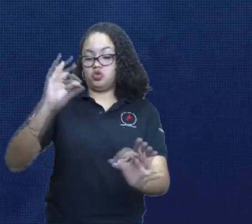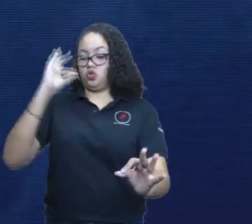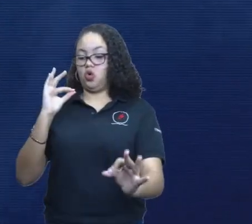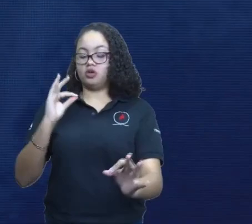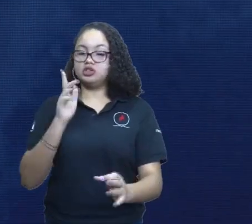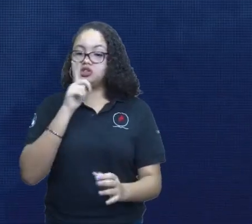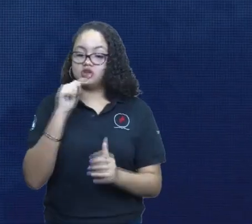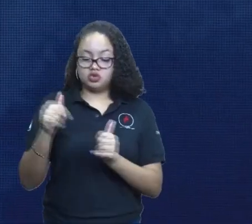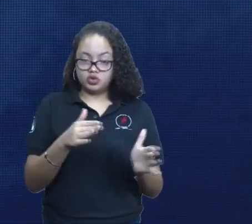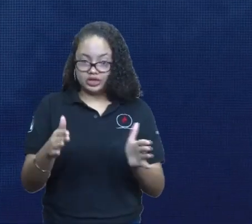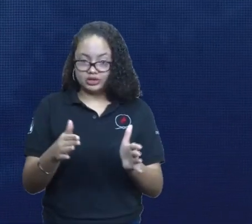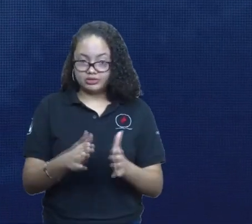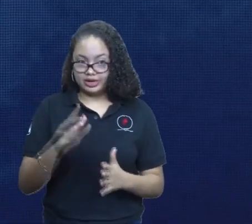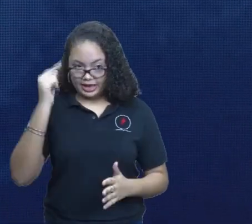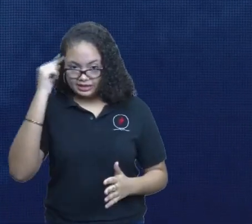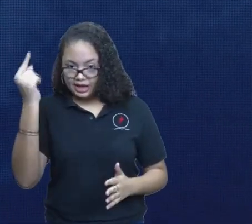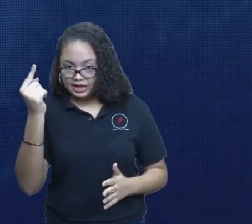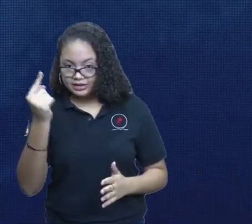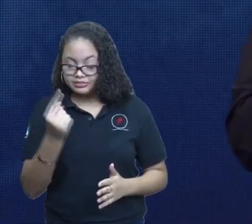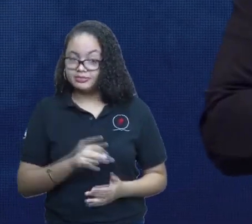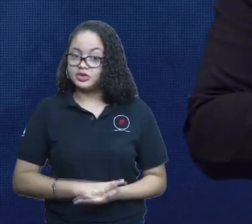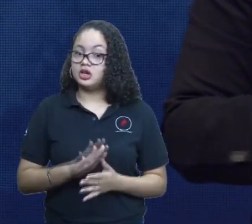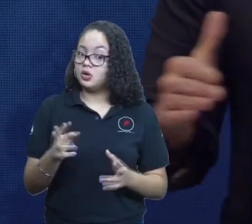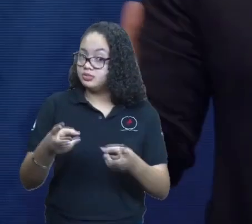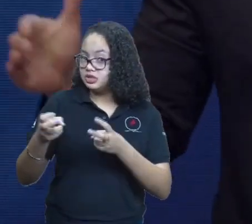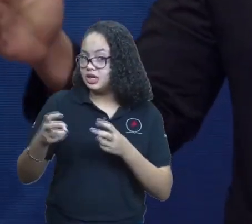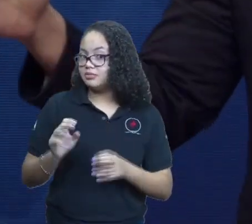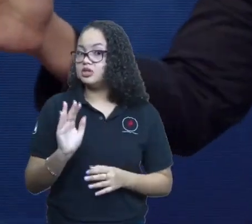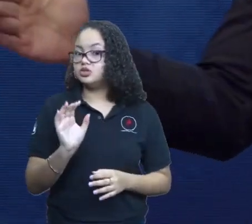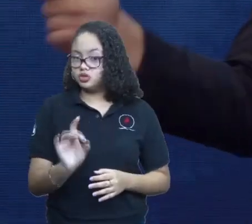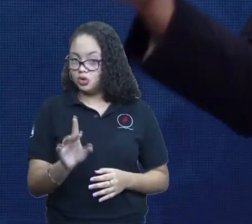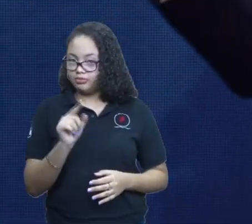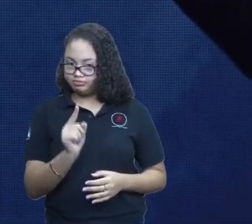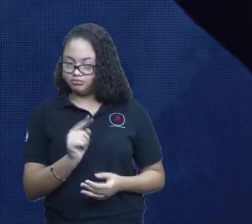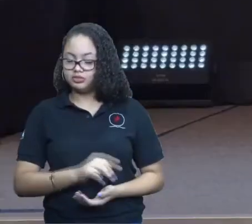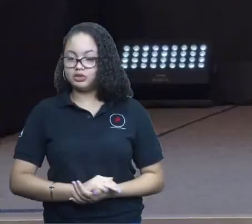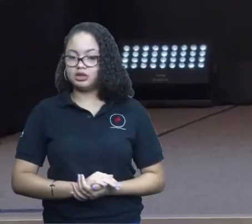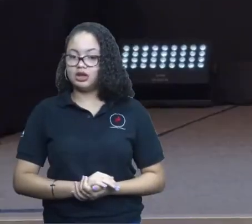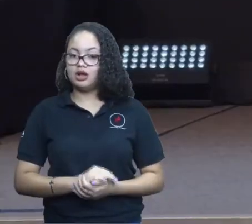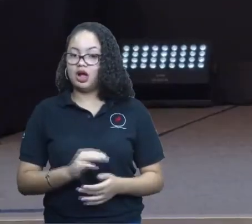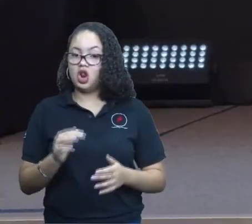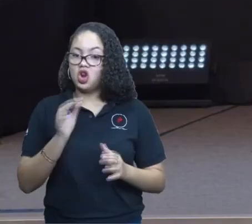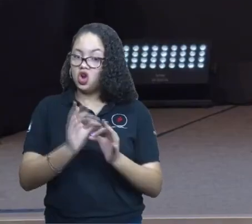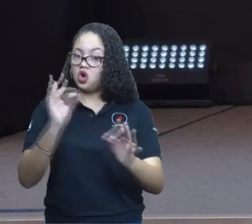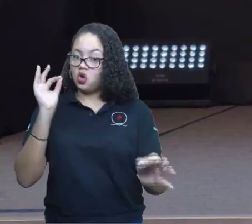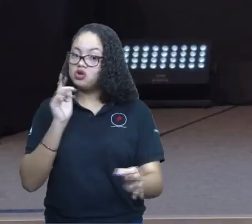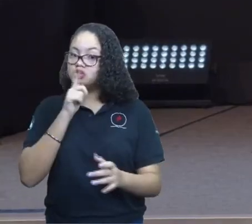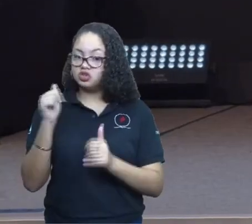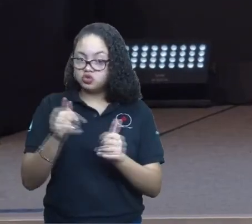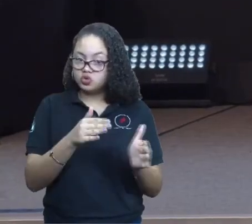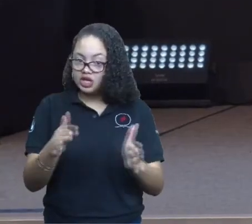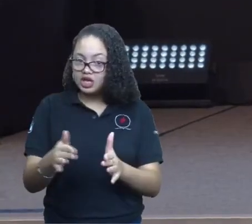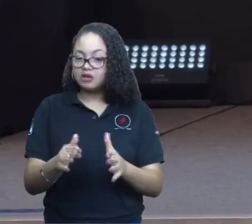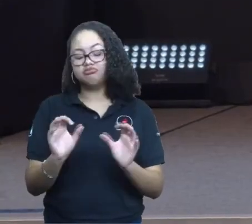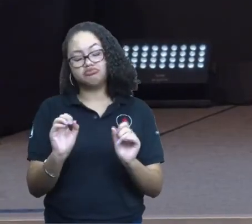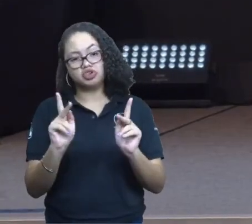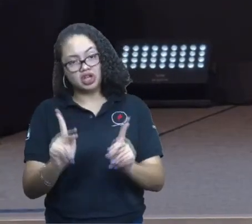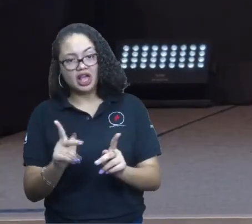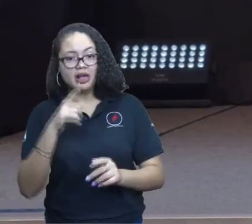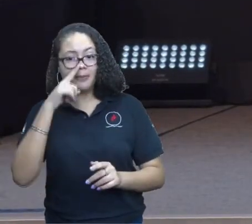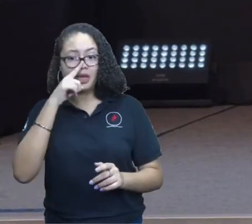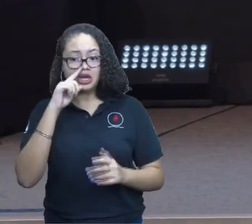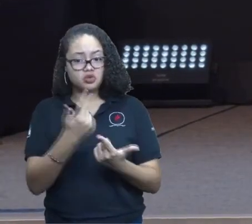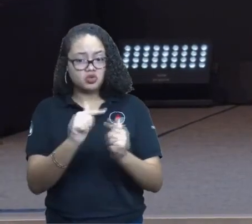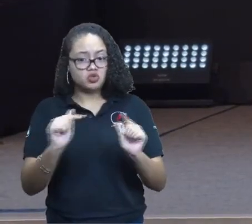só vou te advertir de uma coisa fazer o canteiro de obras longe do Rio É verdade não teria risco nenhum do ferro do Machado cair dentro